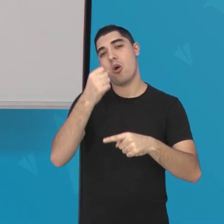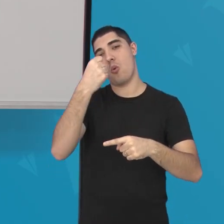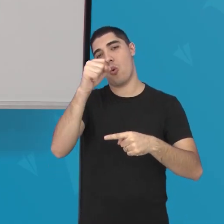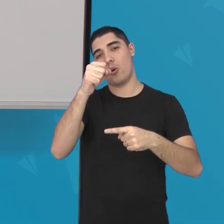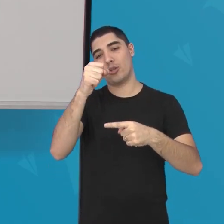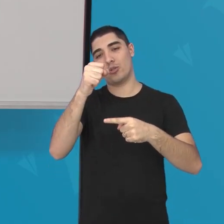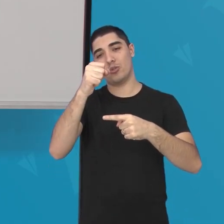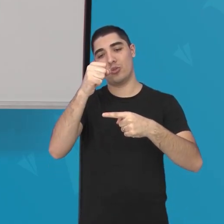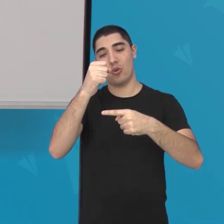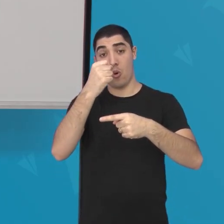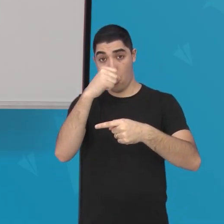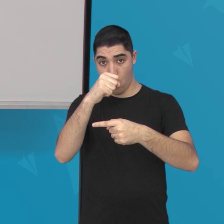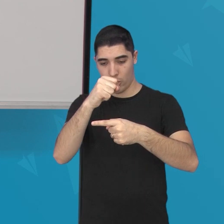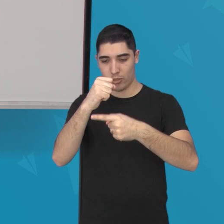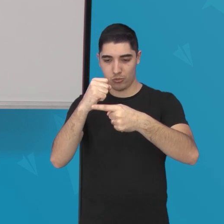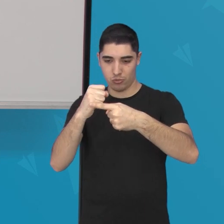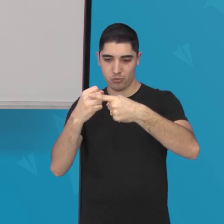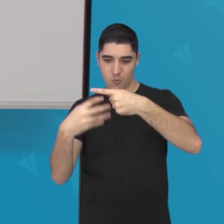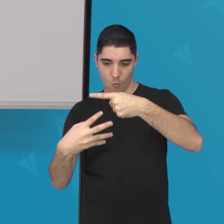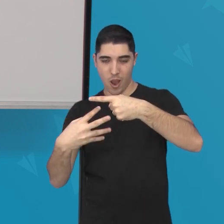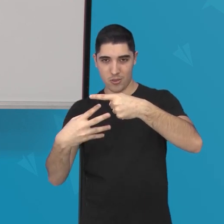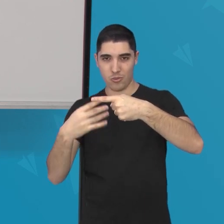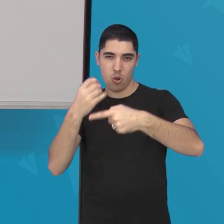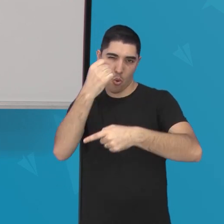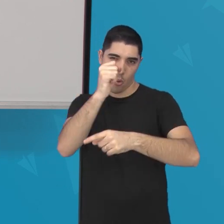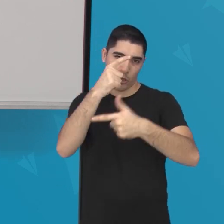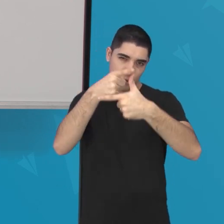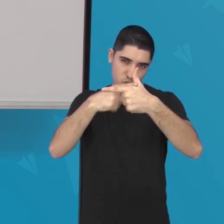a raiz dessa equação aqui,